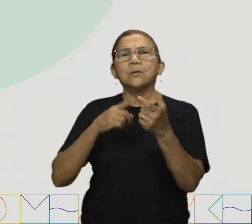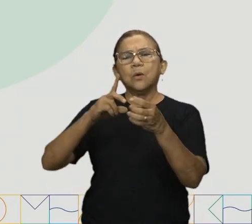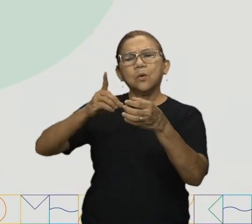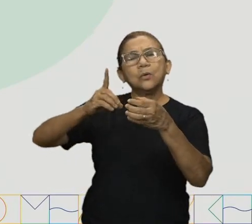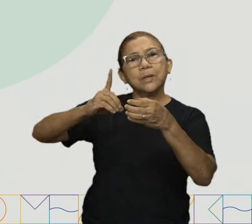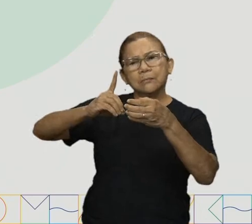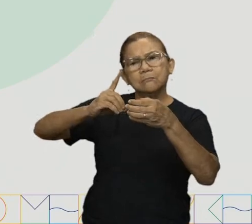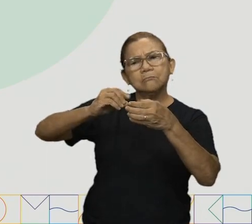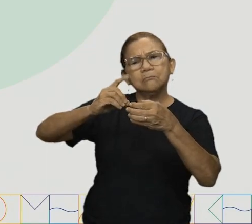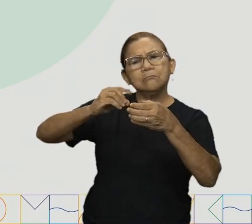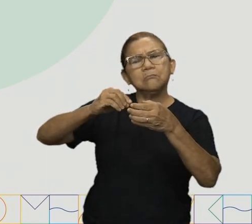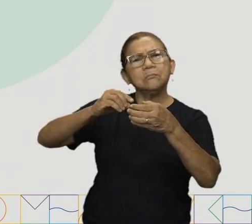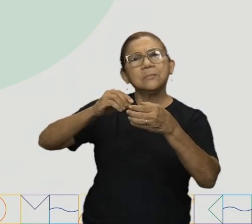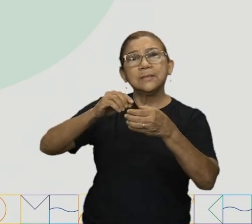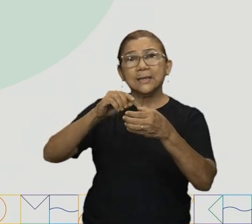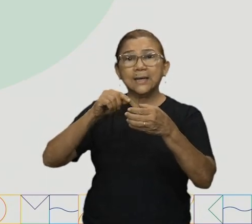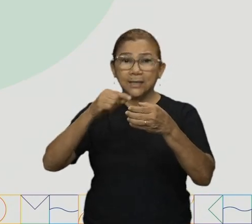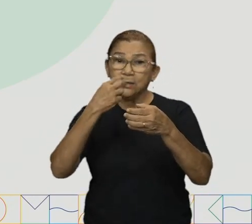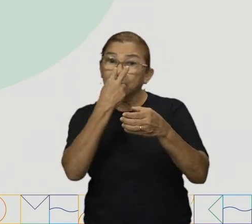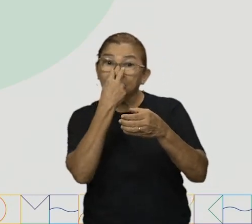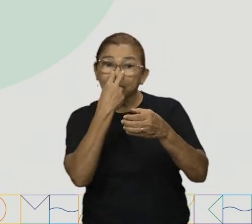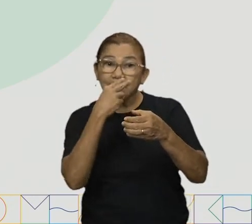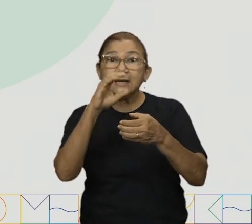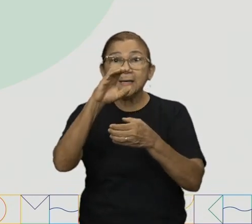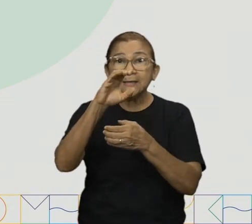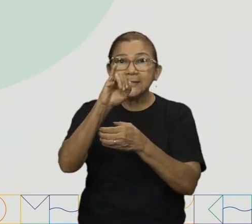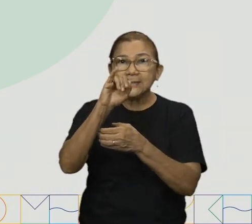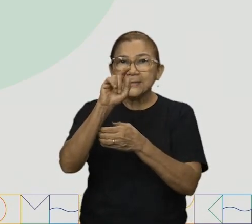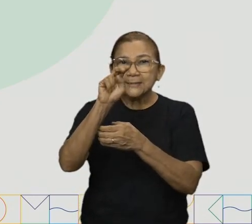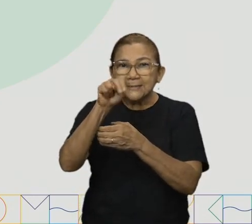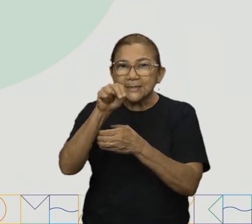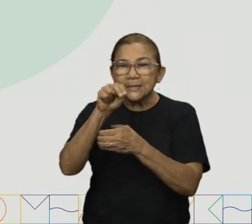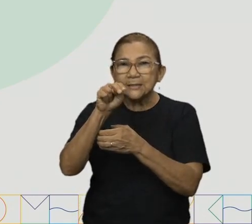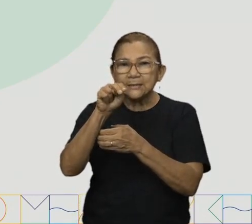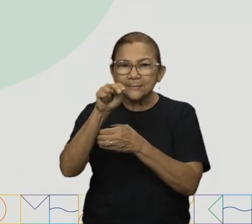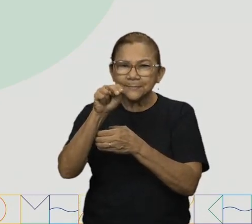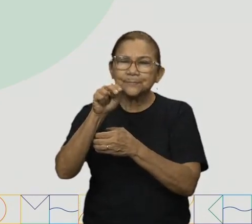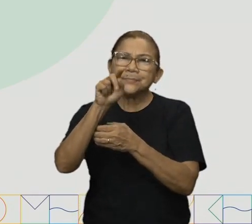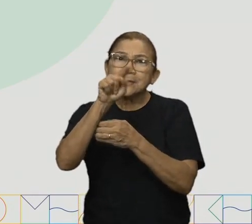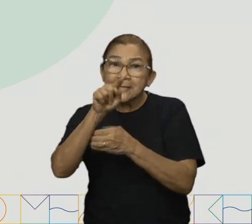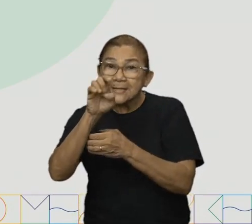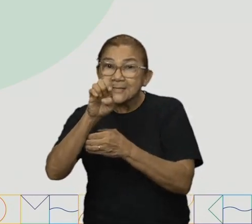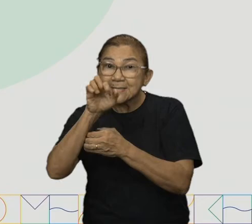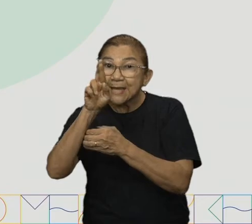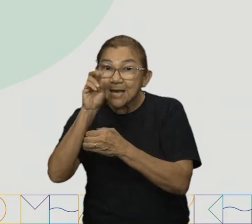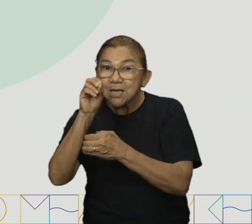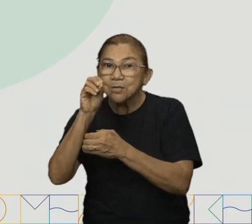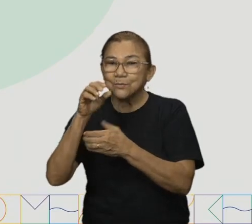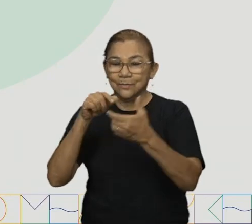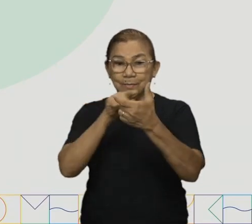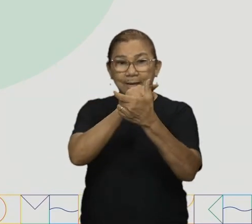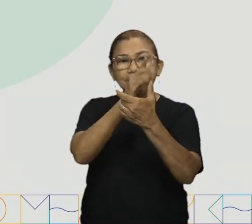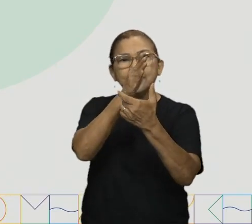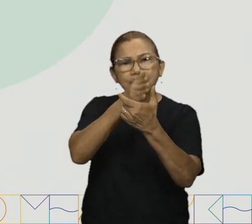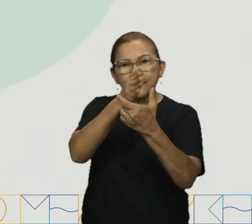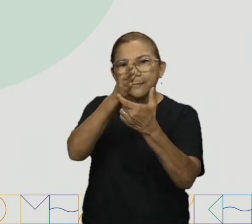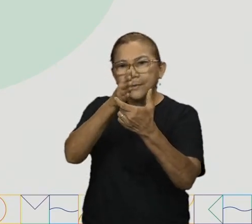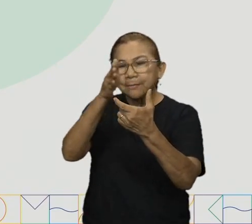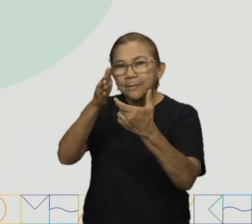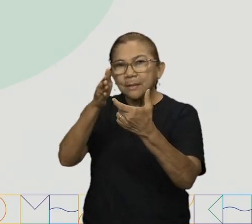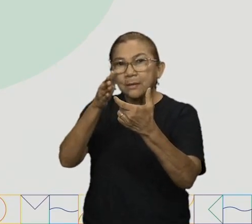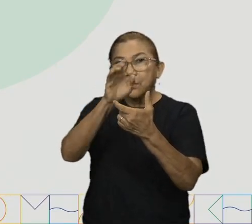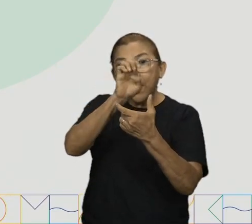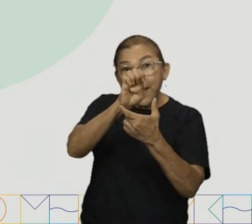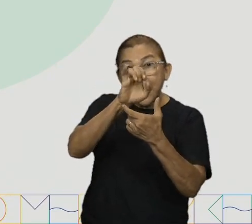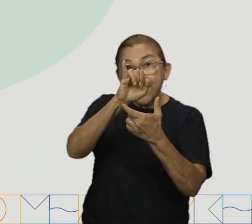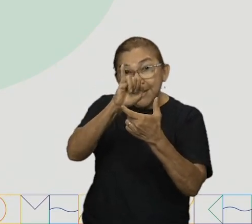Cinzeiro. Olha aí novamente. Sim, hífen, que é o tracinho, zeiro, certo? Vocês perceberam que